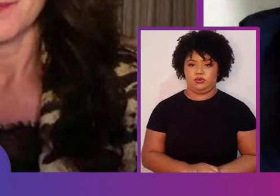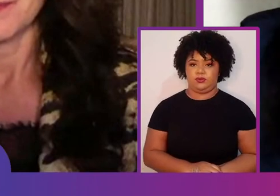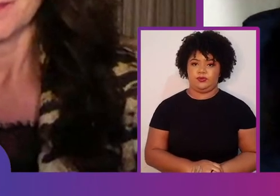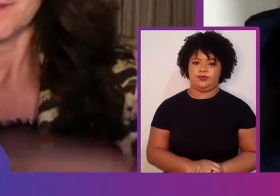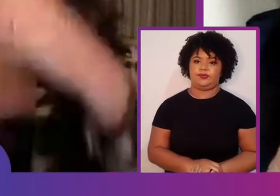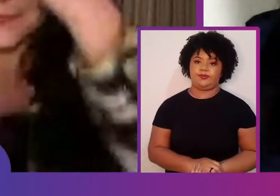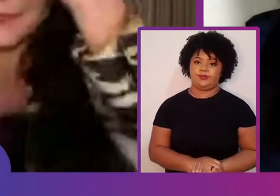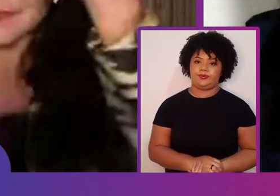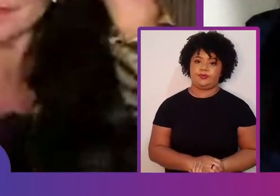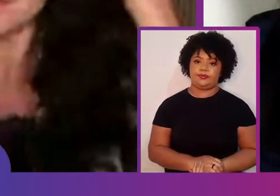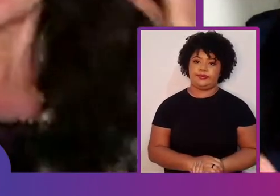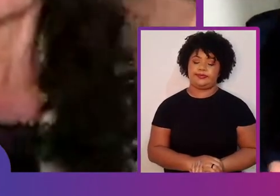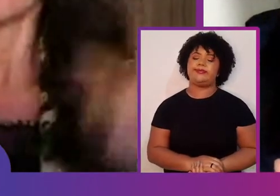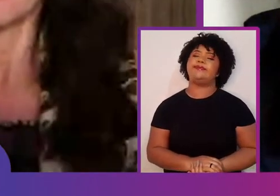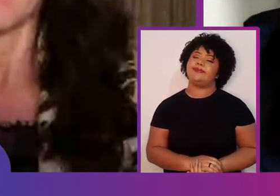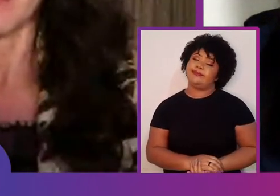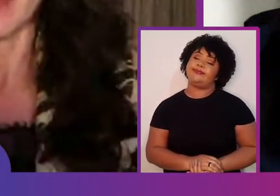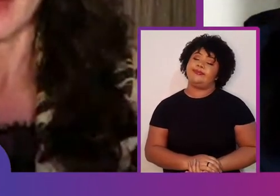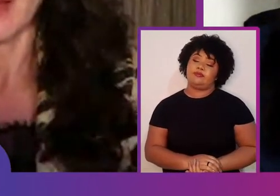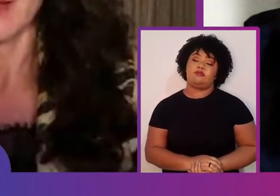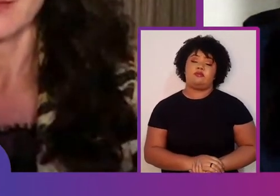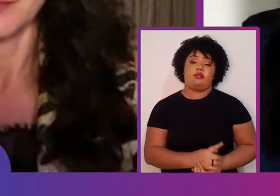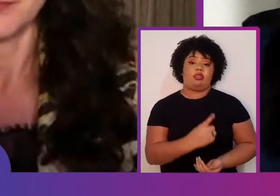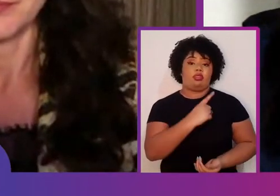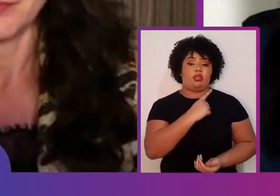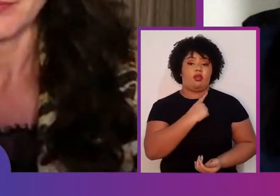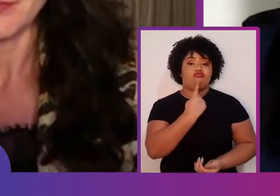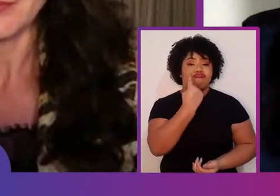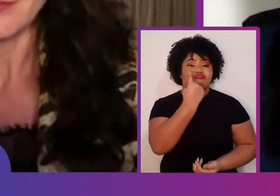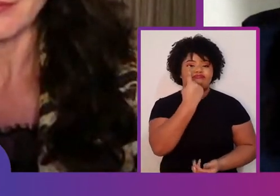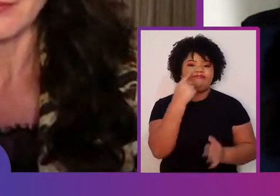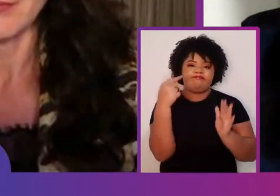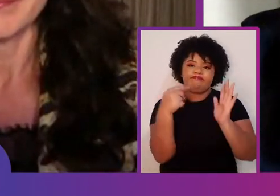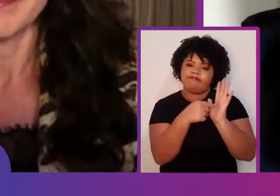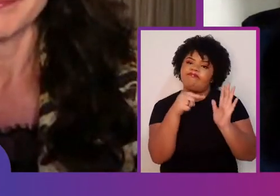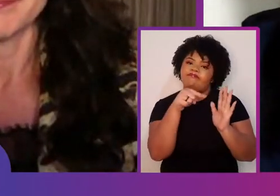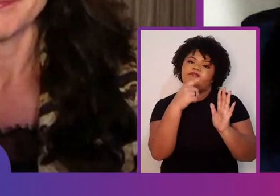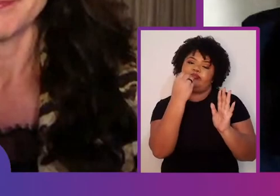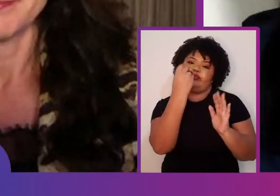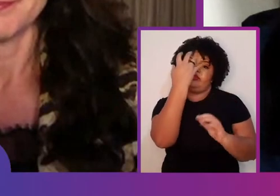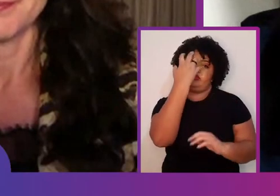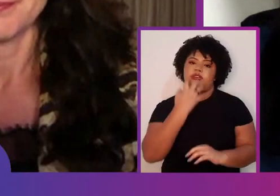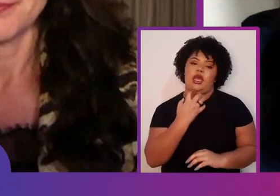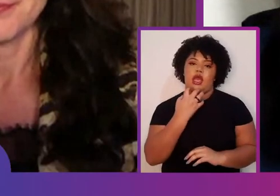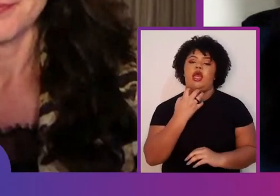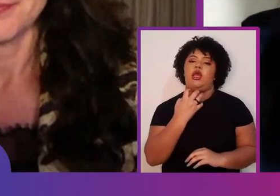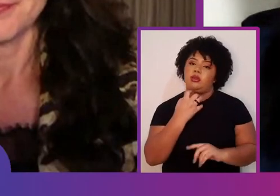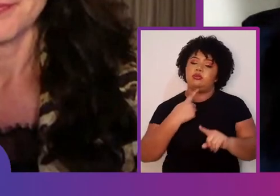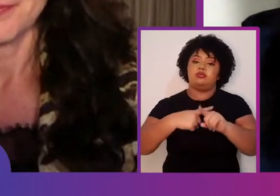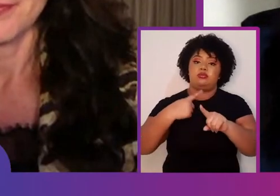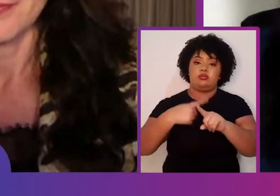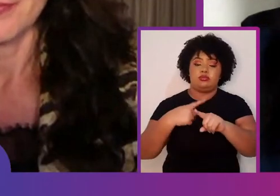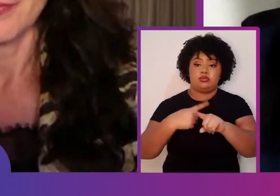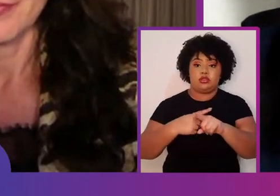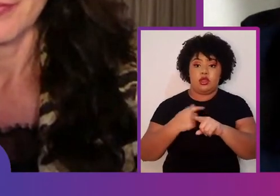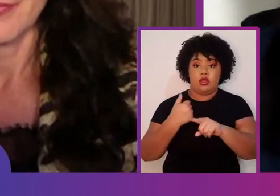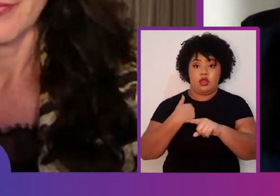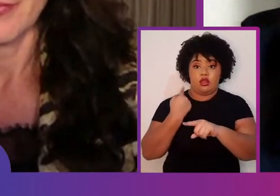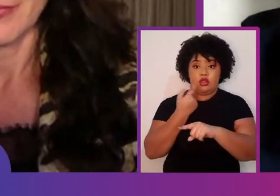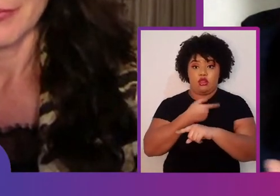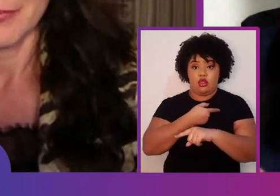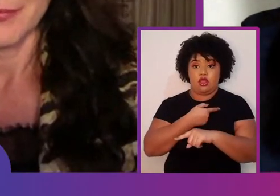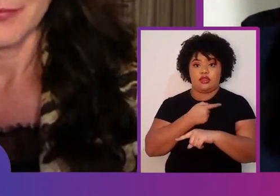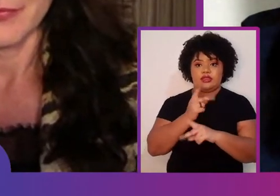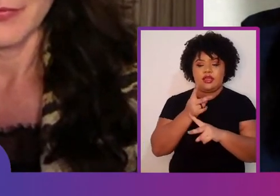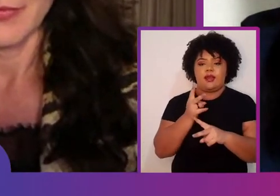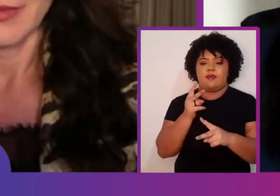Ana Paula, tem um problema muito sério nessa história, que é o seguinte: nós passamos a maior parte do tempo interpretando a vida